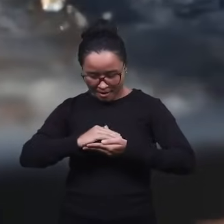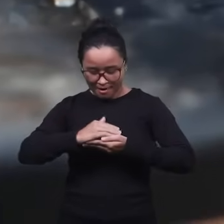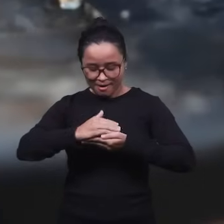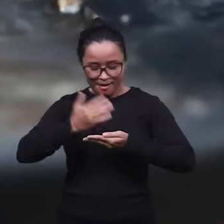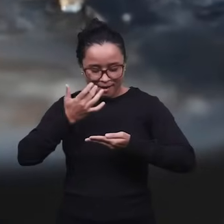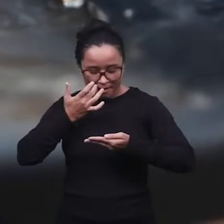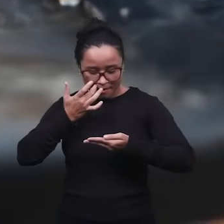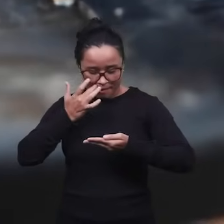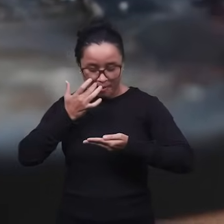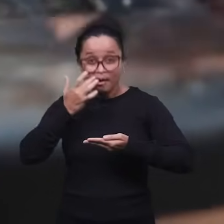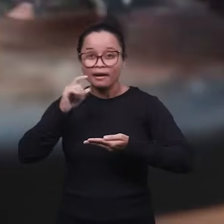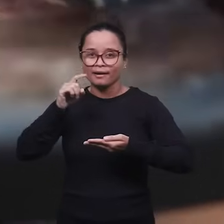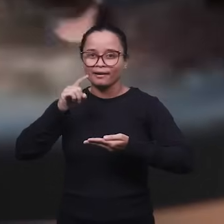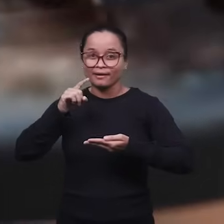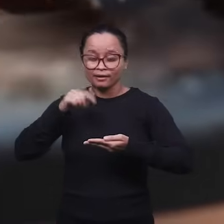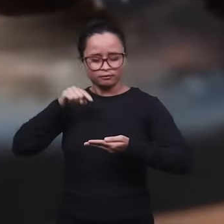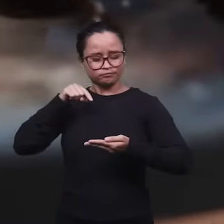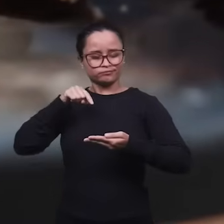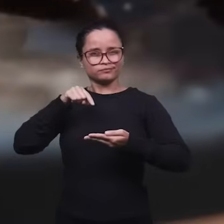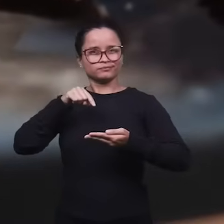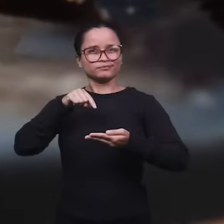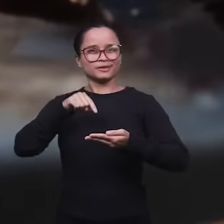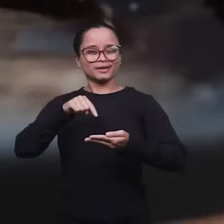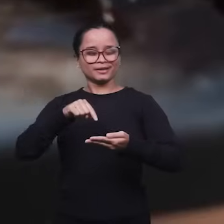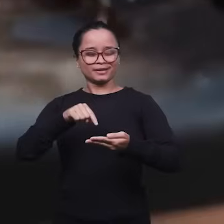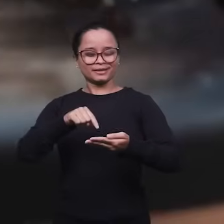Ele é o meu tesouro,